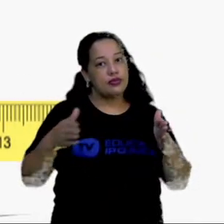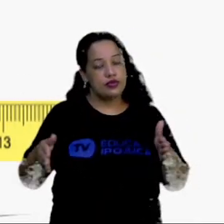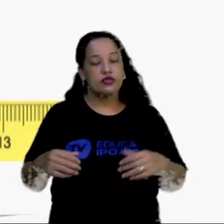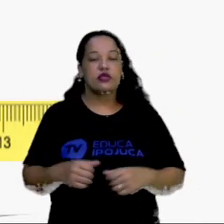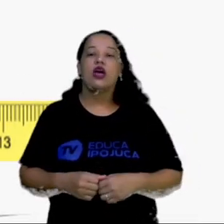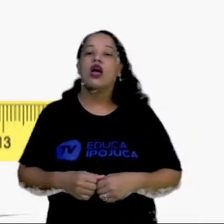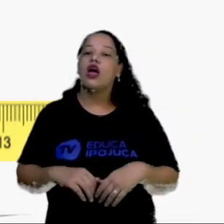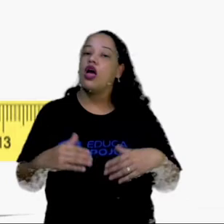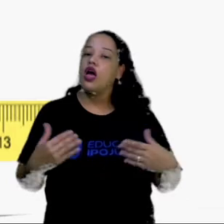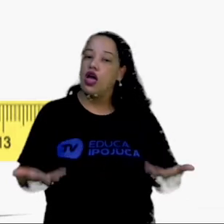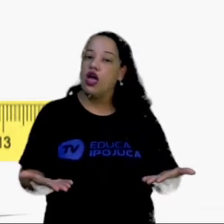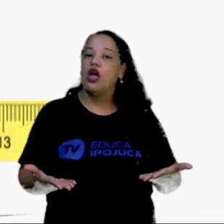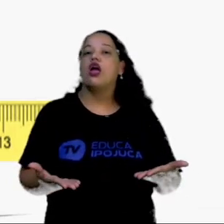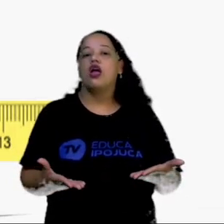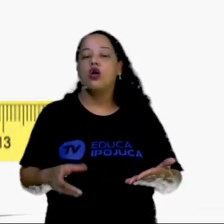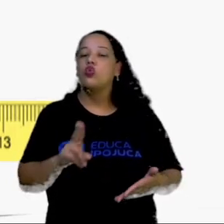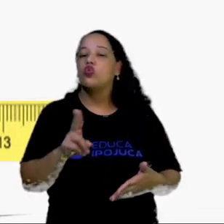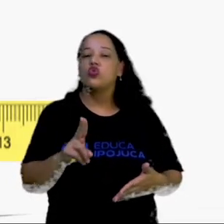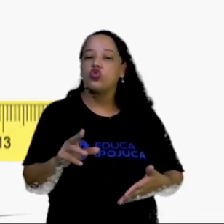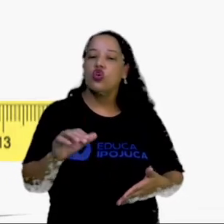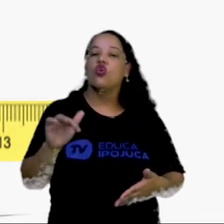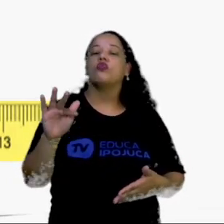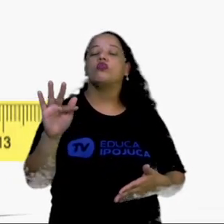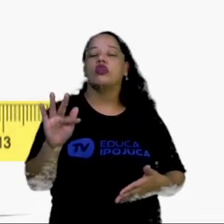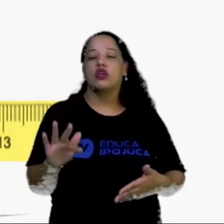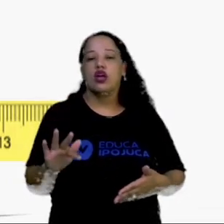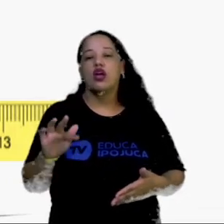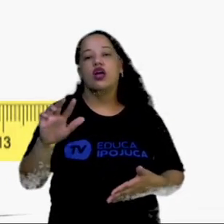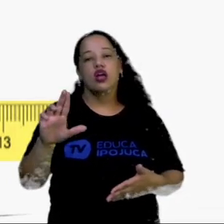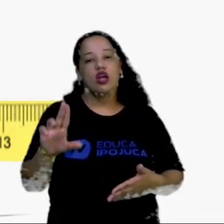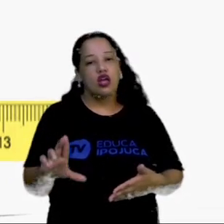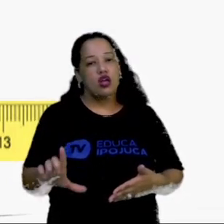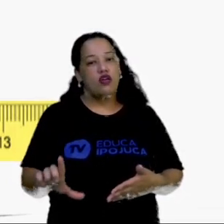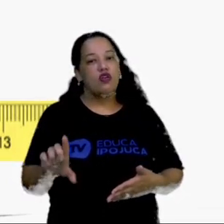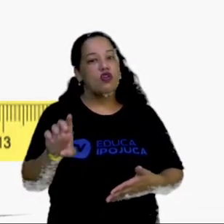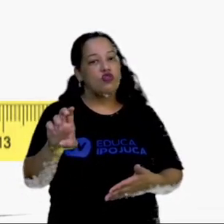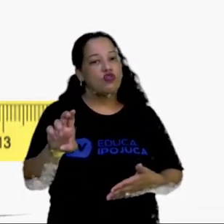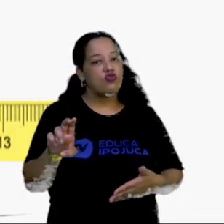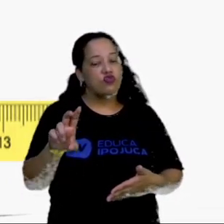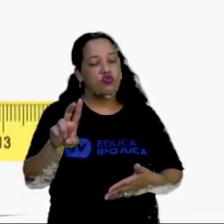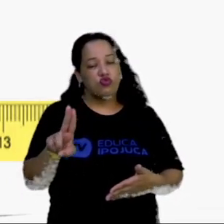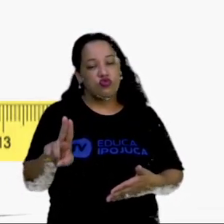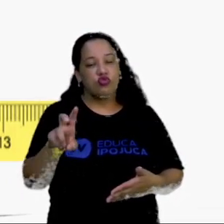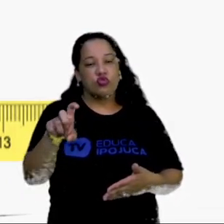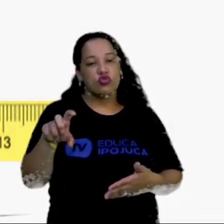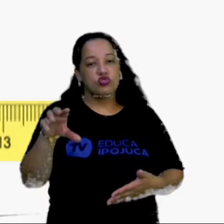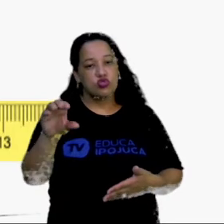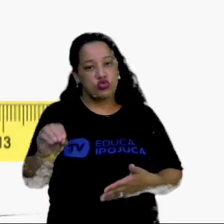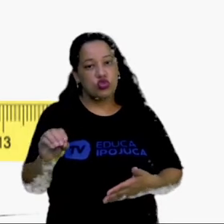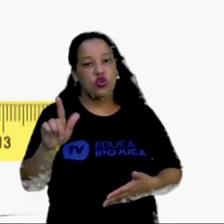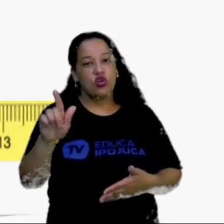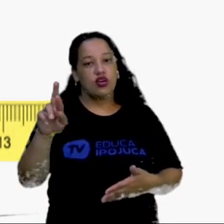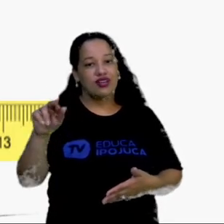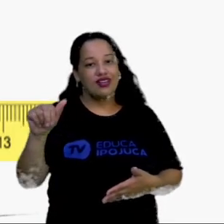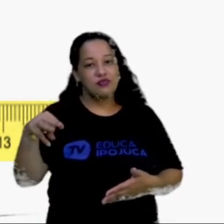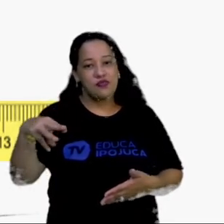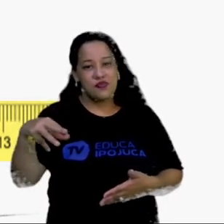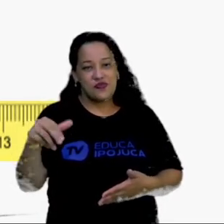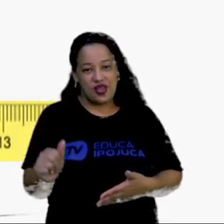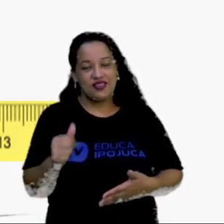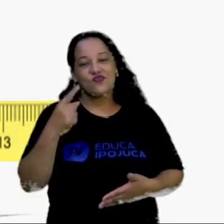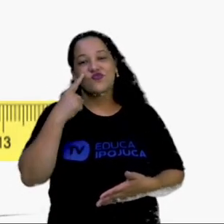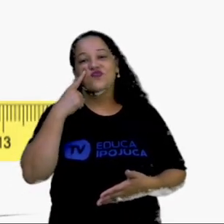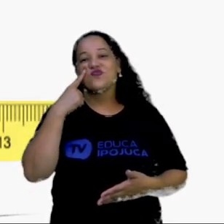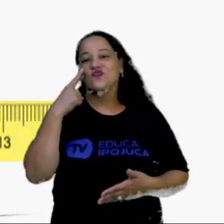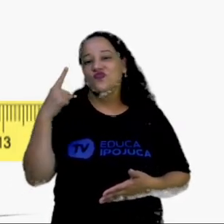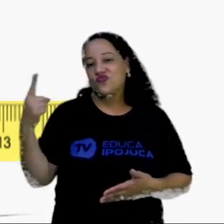essa sequência de fluxograma. Vamos seguir essas regras para não se perder. Então, o primeiro passo é traçar